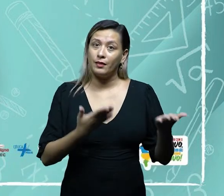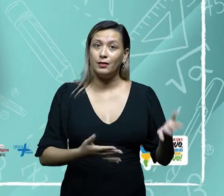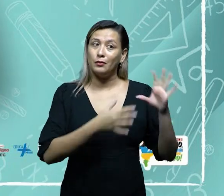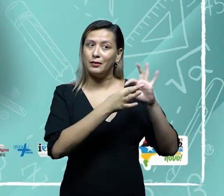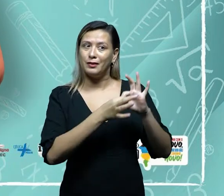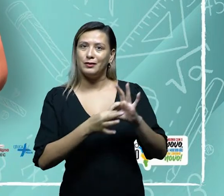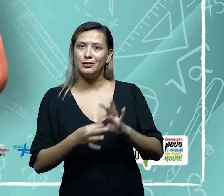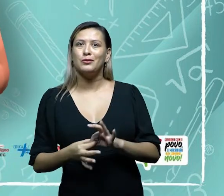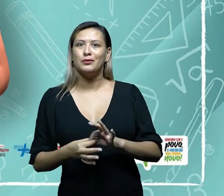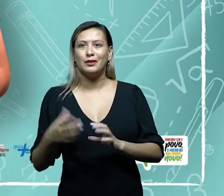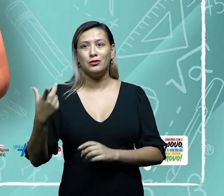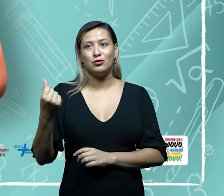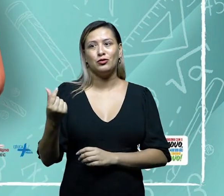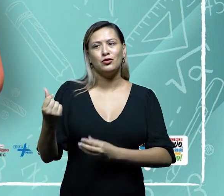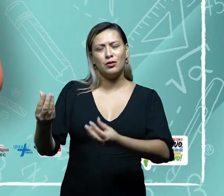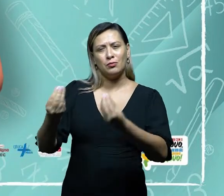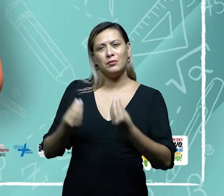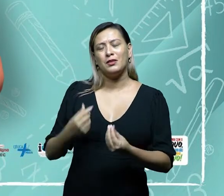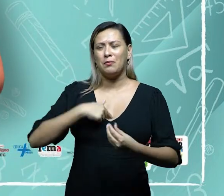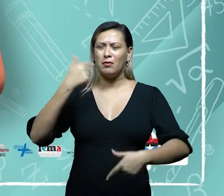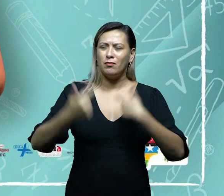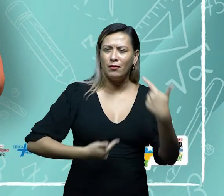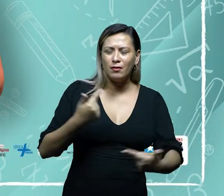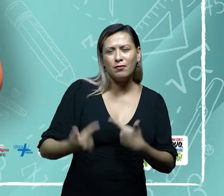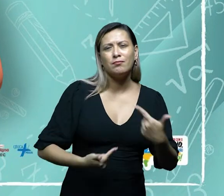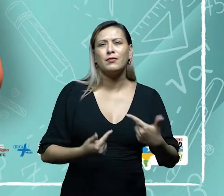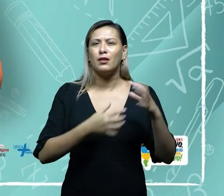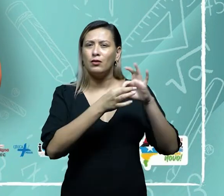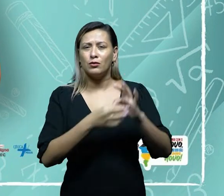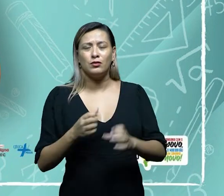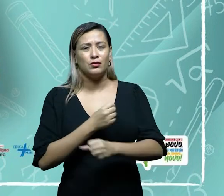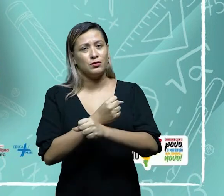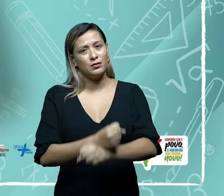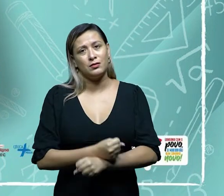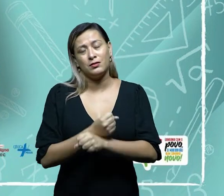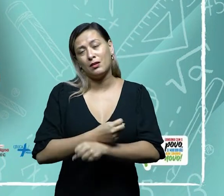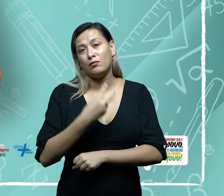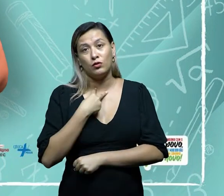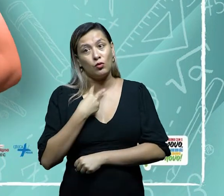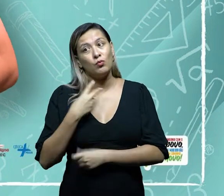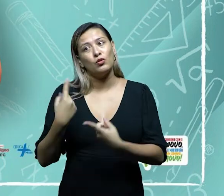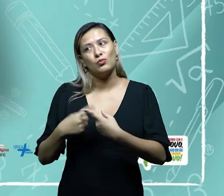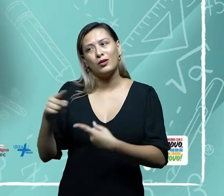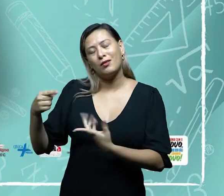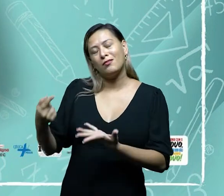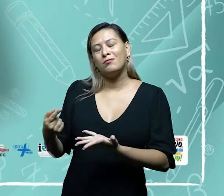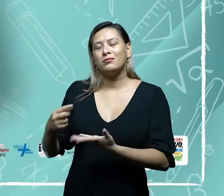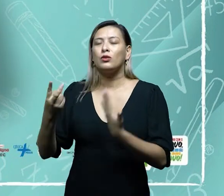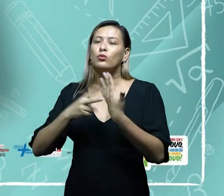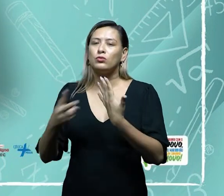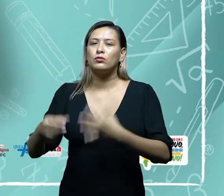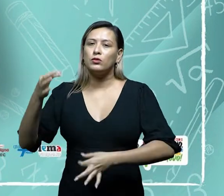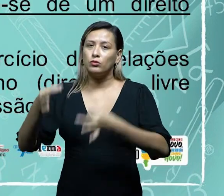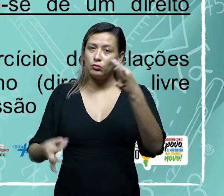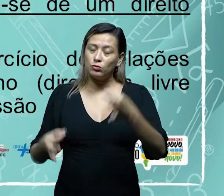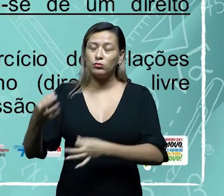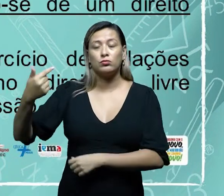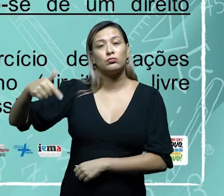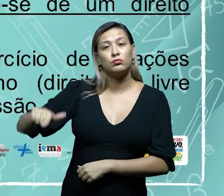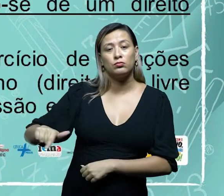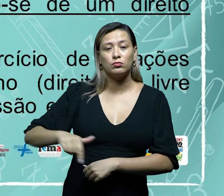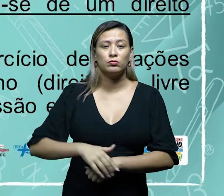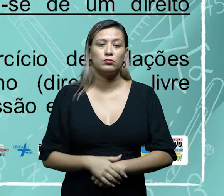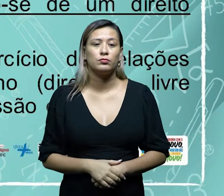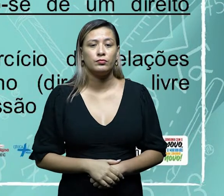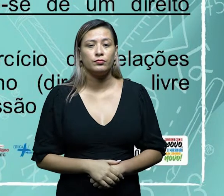pode acontecer. Se o empregador contratar dessa forma, ele vai sofrer, de fato, as consequências jurídicas, né, cabíveis outra vez, tá bom?